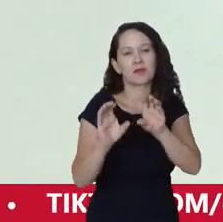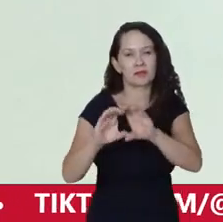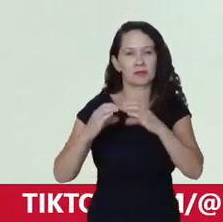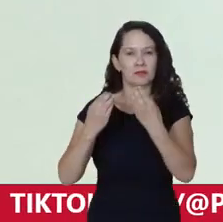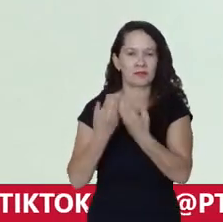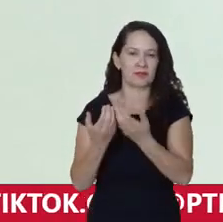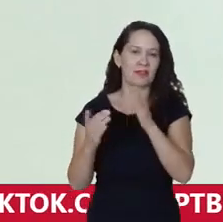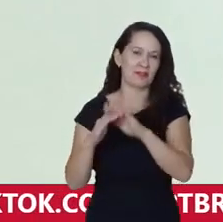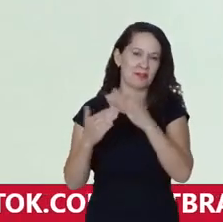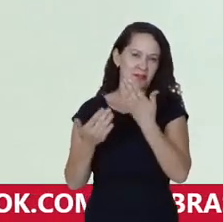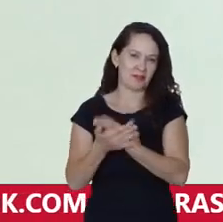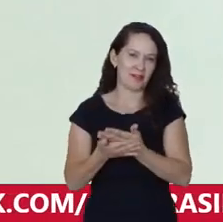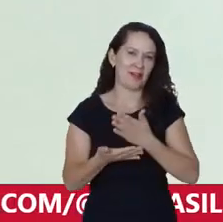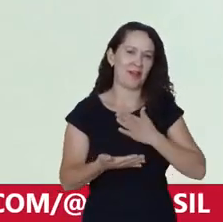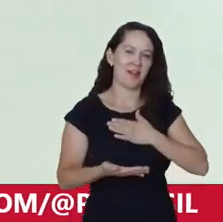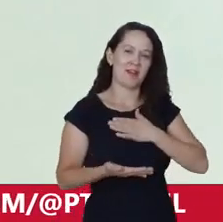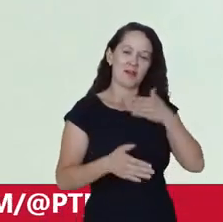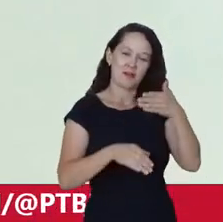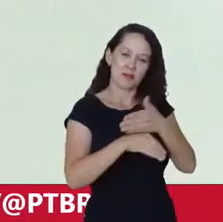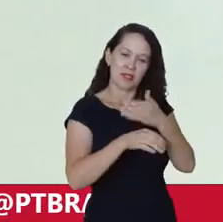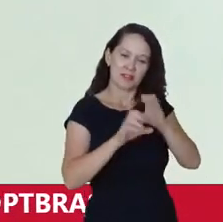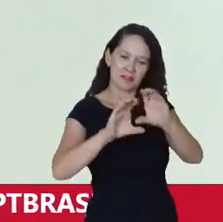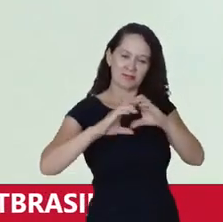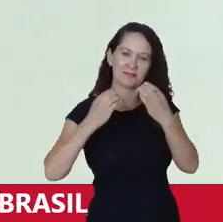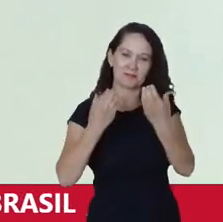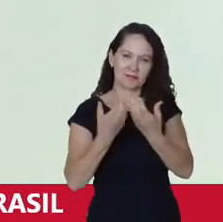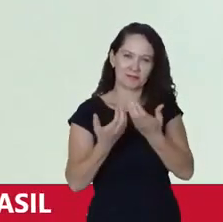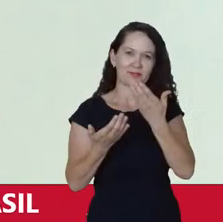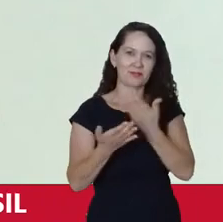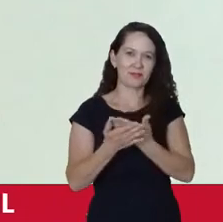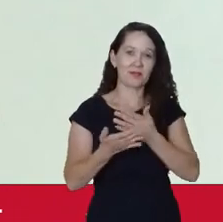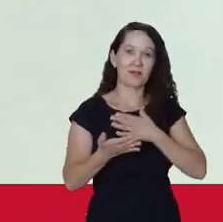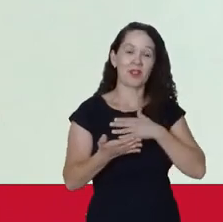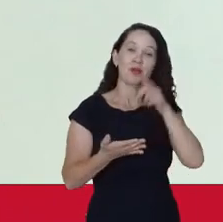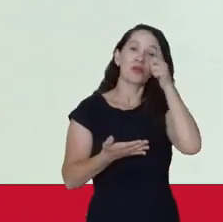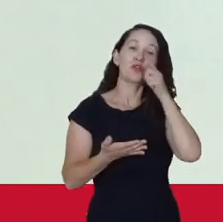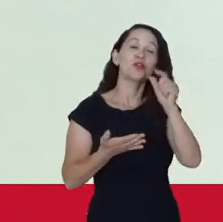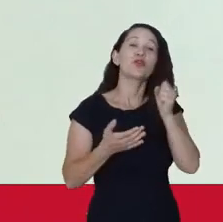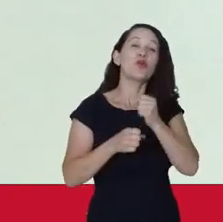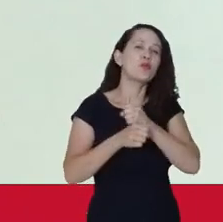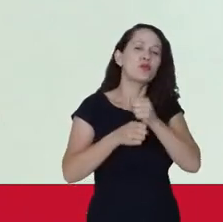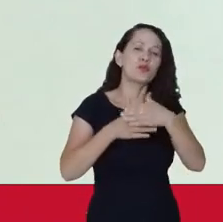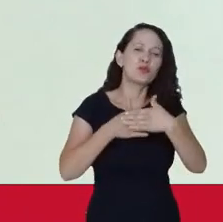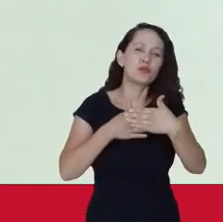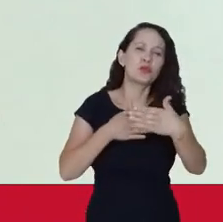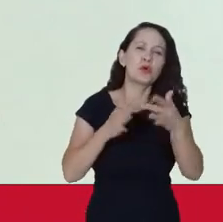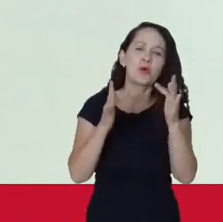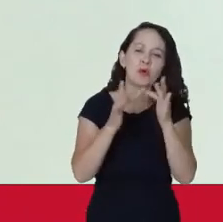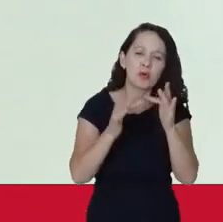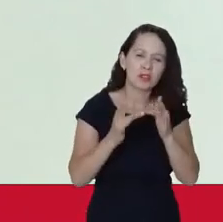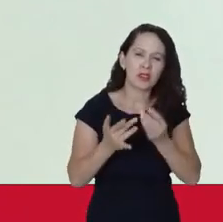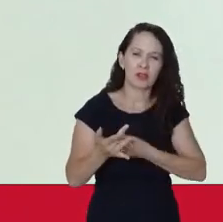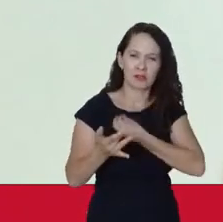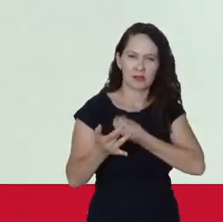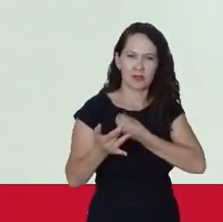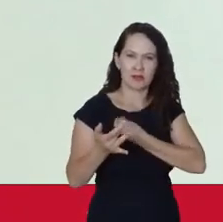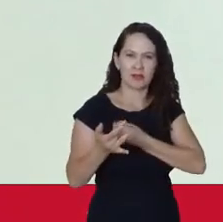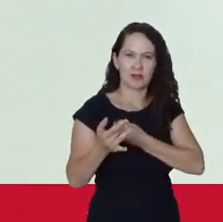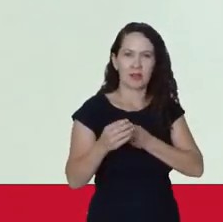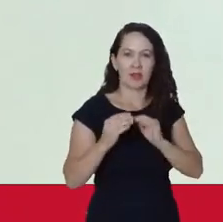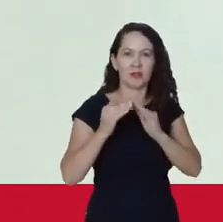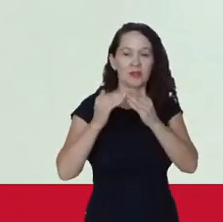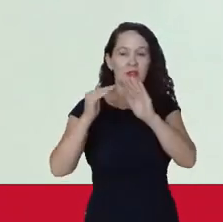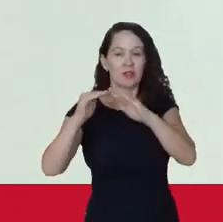comunidade escolar, eu ser essa comunidade escolar. E isso eu adquiro com o passar do tempo, convivendo ali naquele bairro,